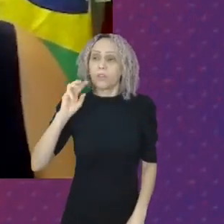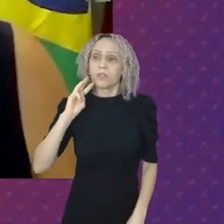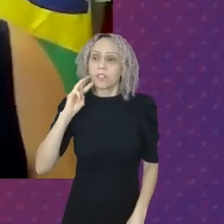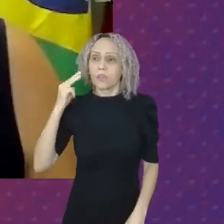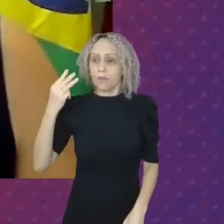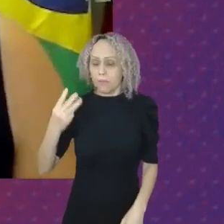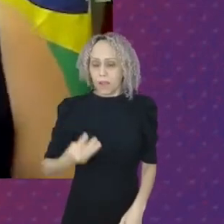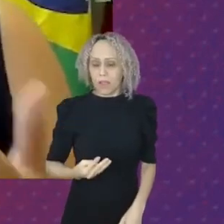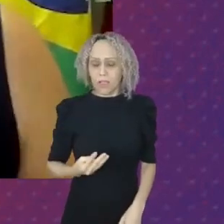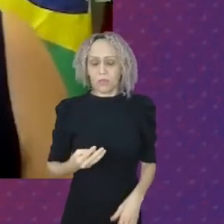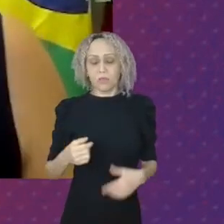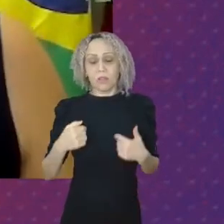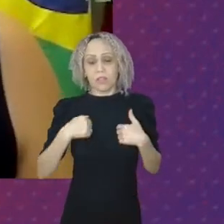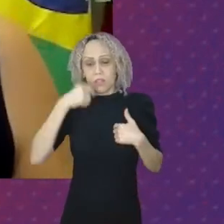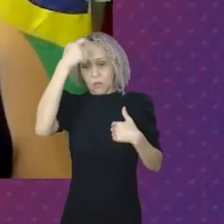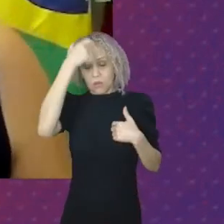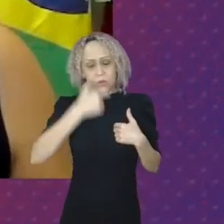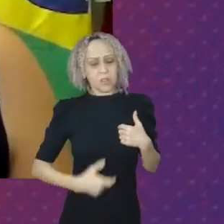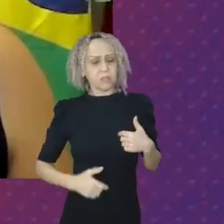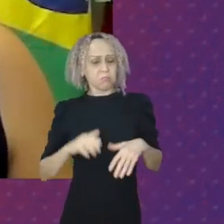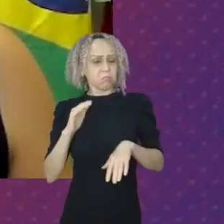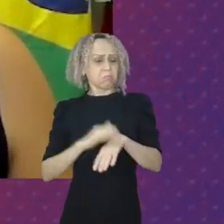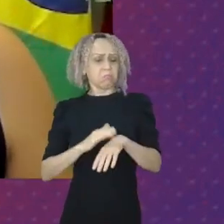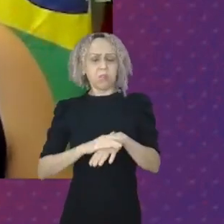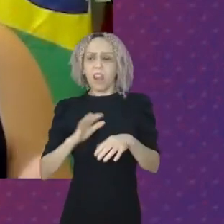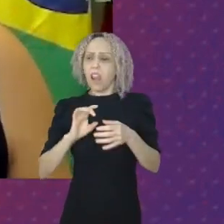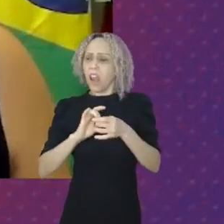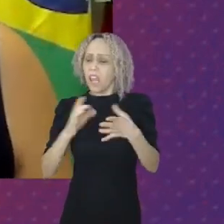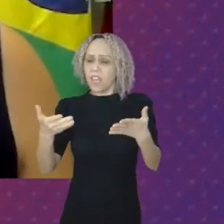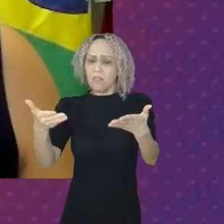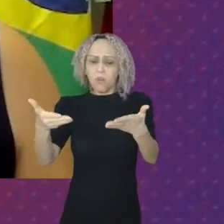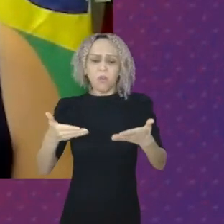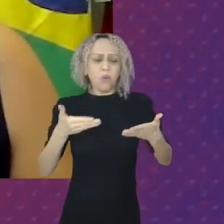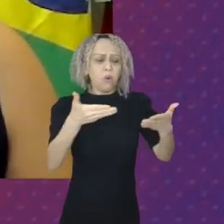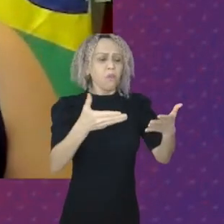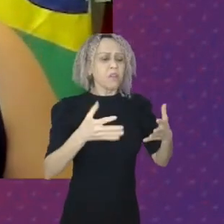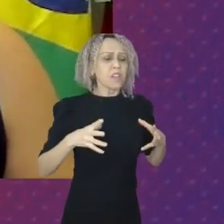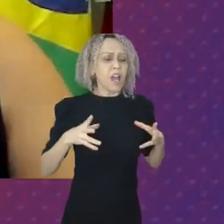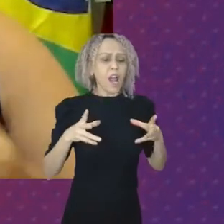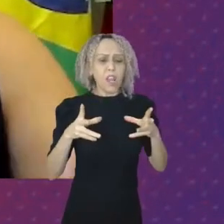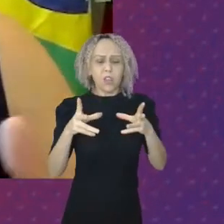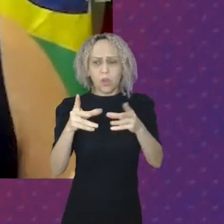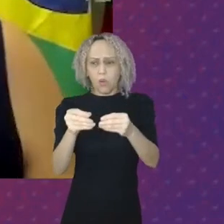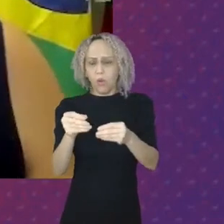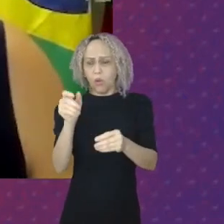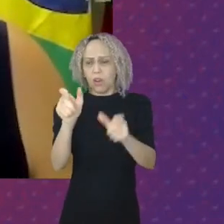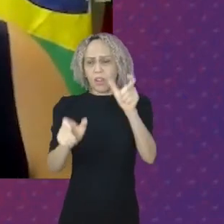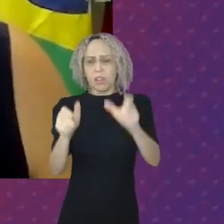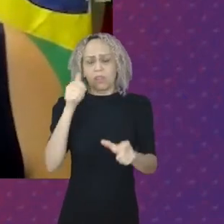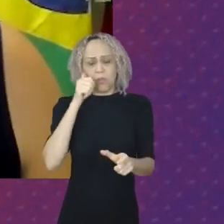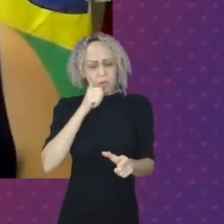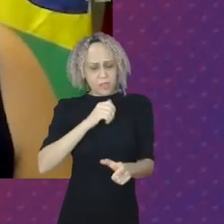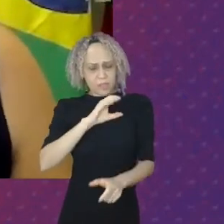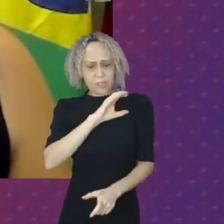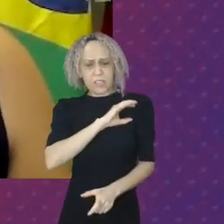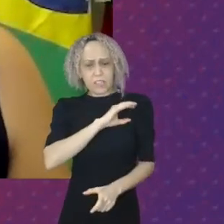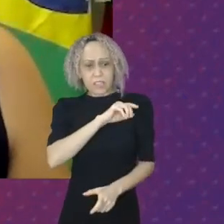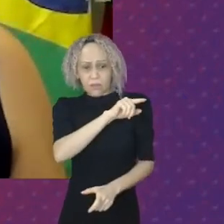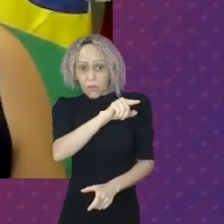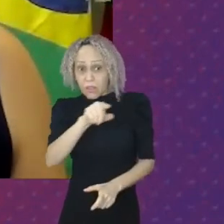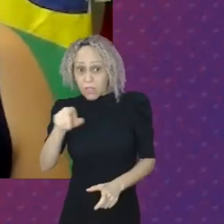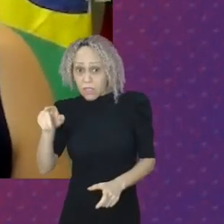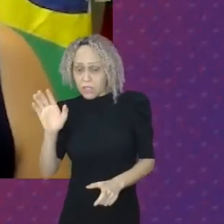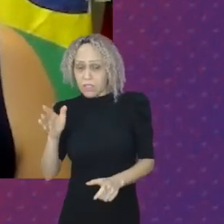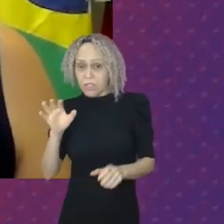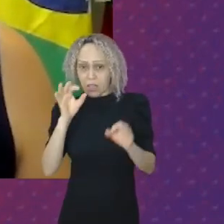super à disposição, convido a todas as companheiras e quem nos assiste a procurar conhecer um pouco mais o nosso trabalho